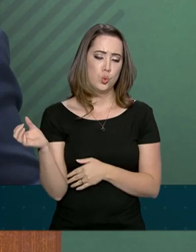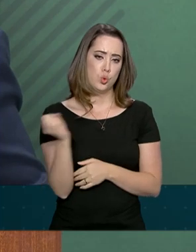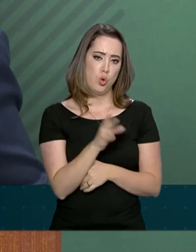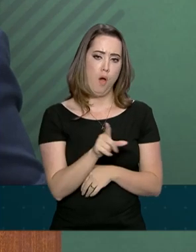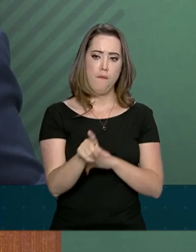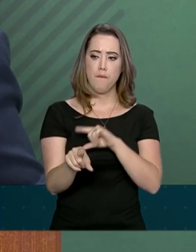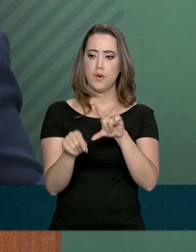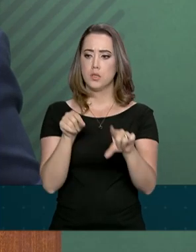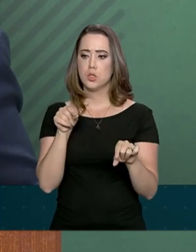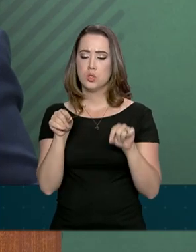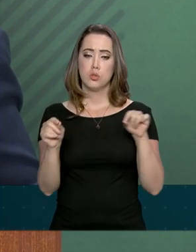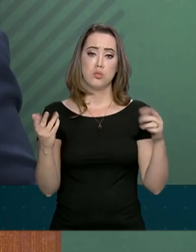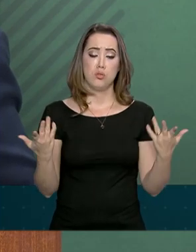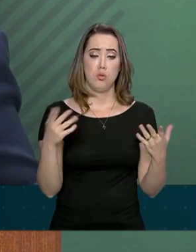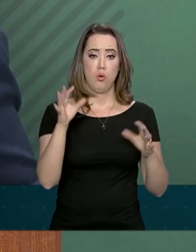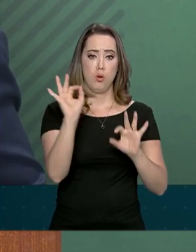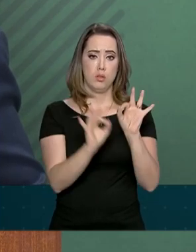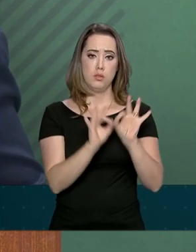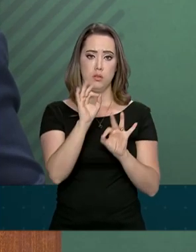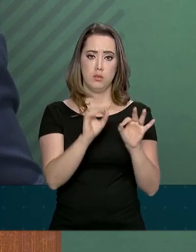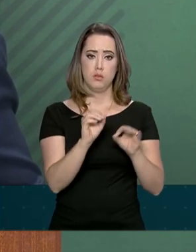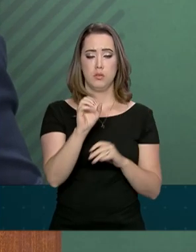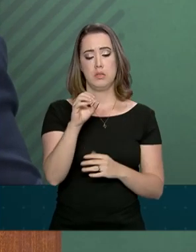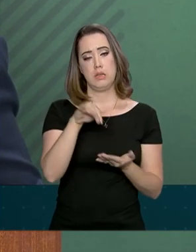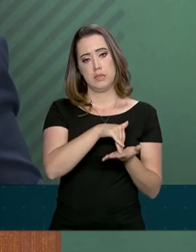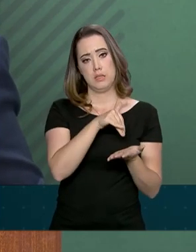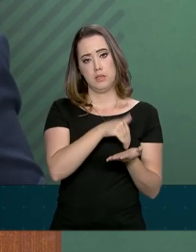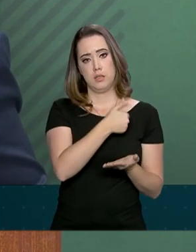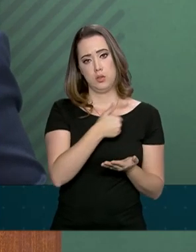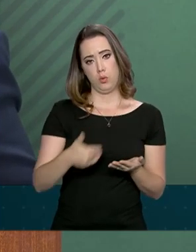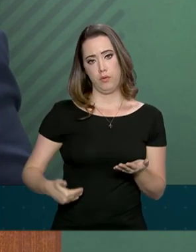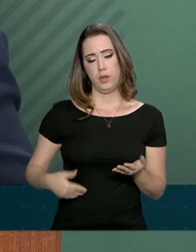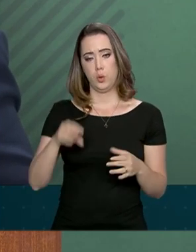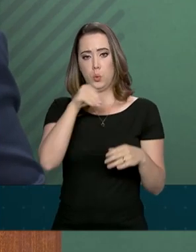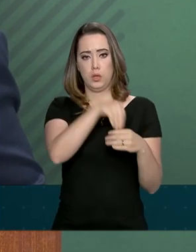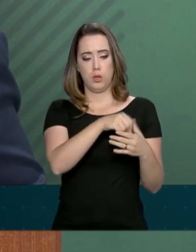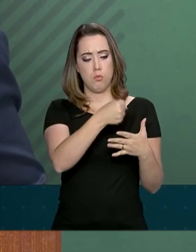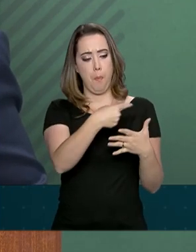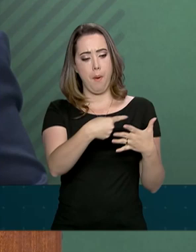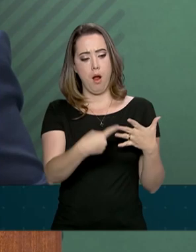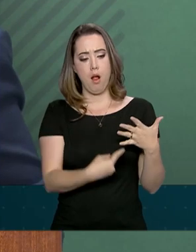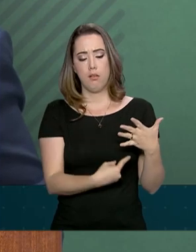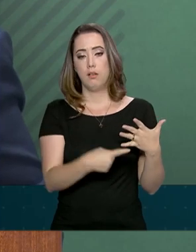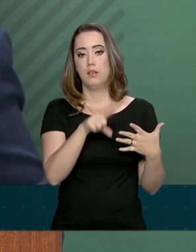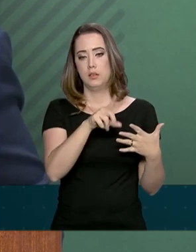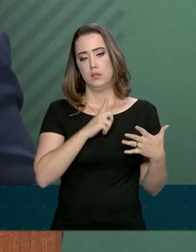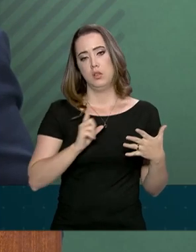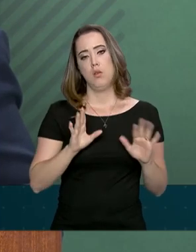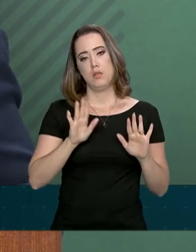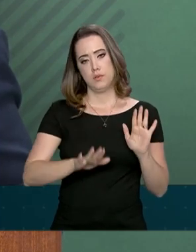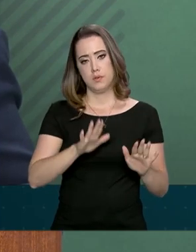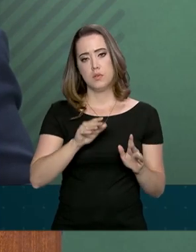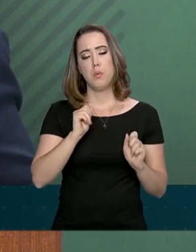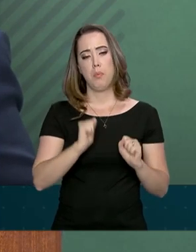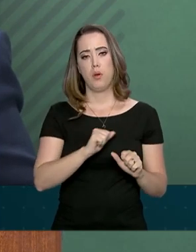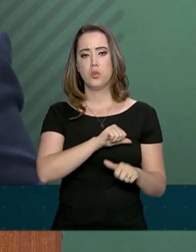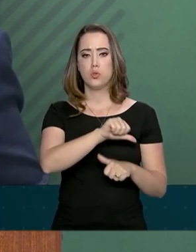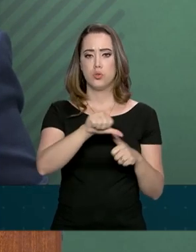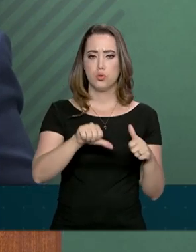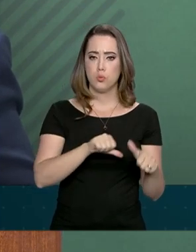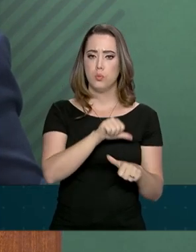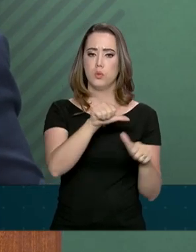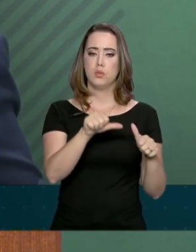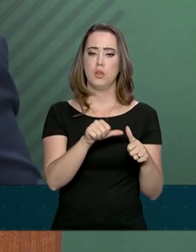posicionamentos da estrutura da secretaria de governo dentre esses posicionamentos um eventual alteração da